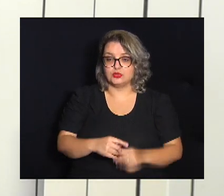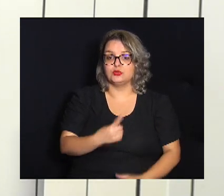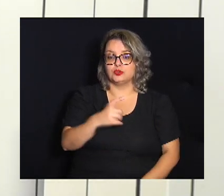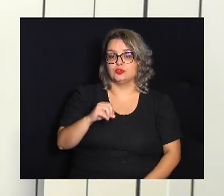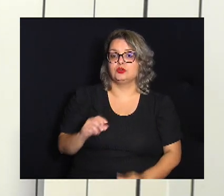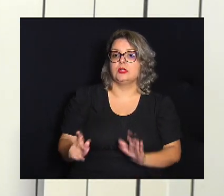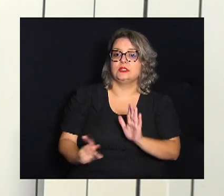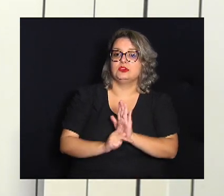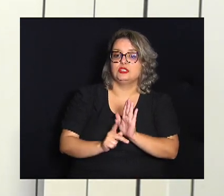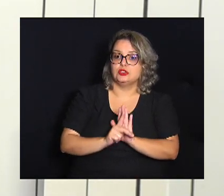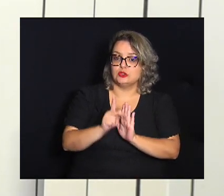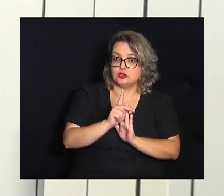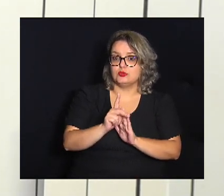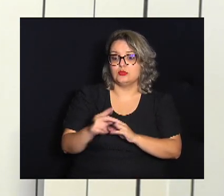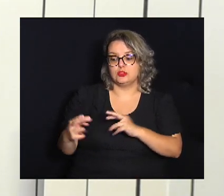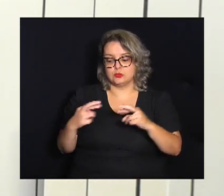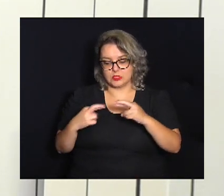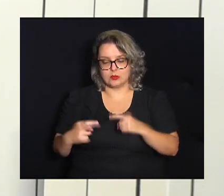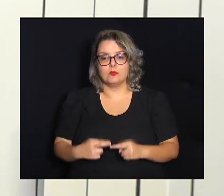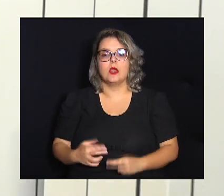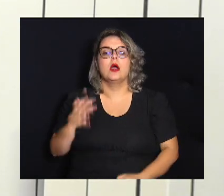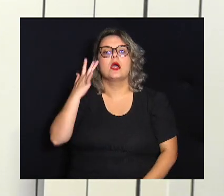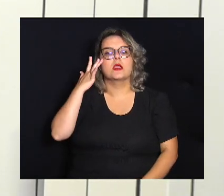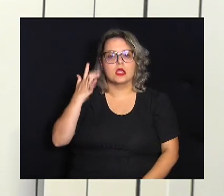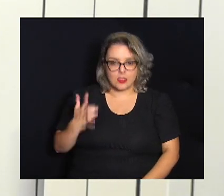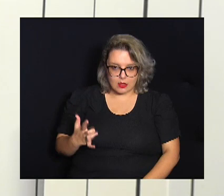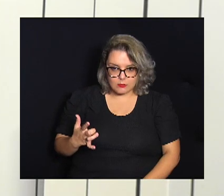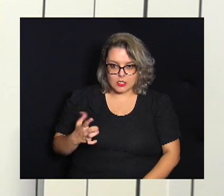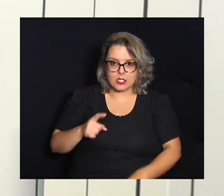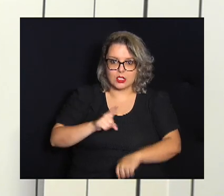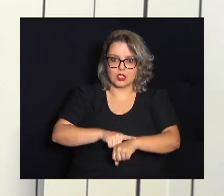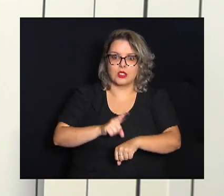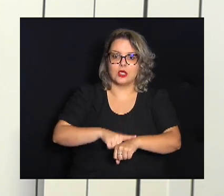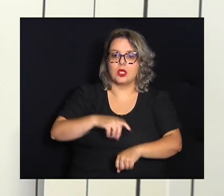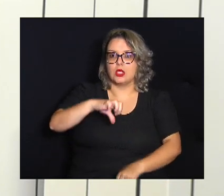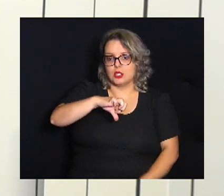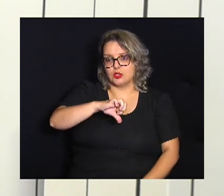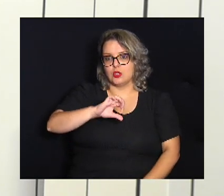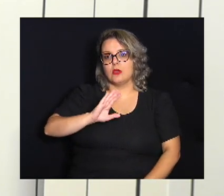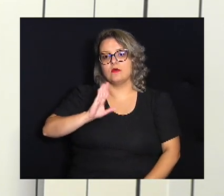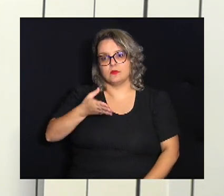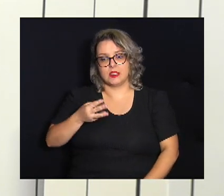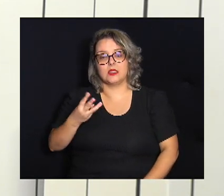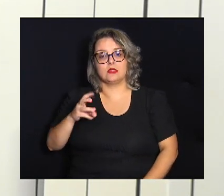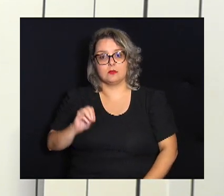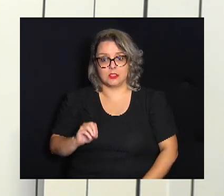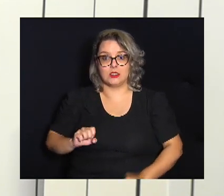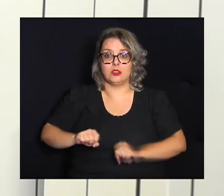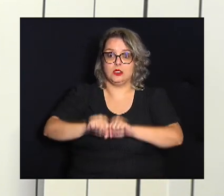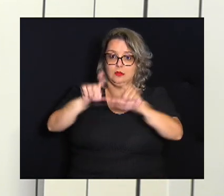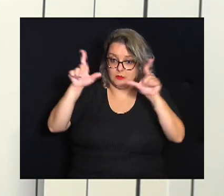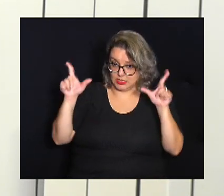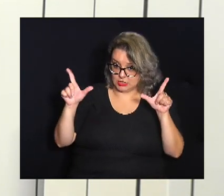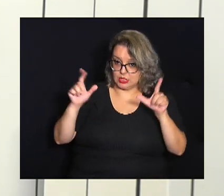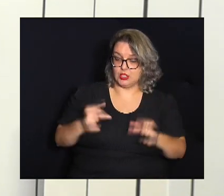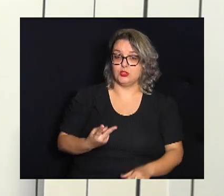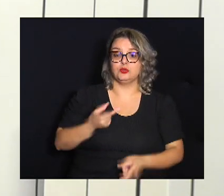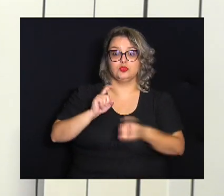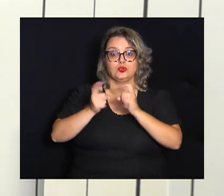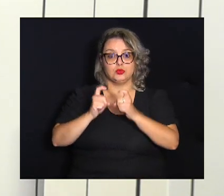projetos que estão previstos. E amanhã, a partir das 9h30 da manhã, acontecem 2